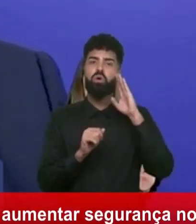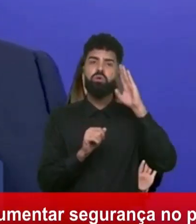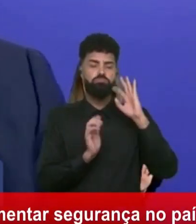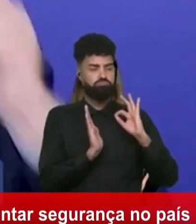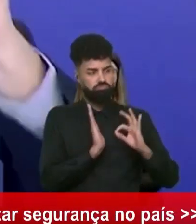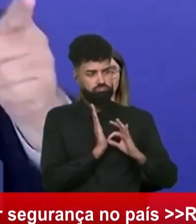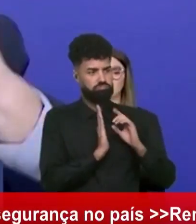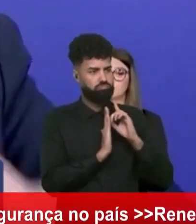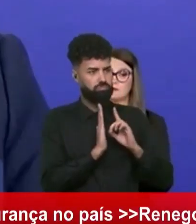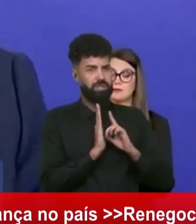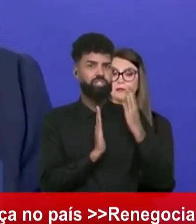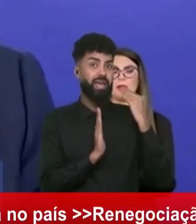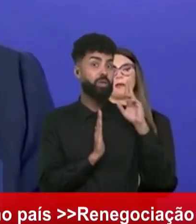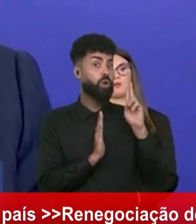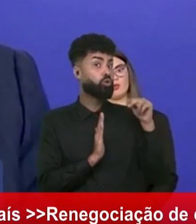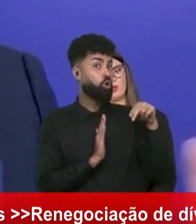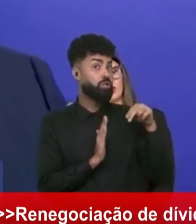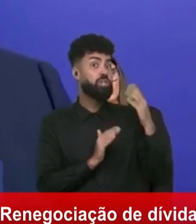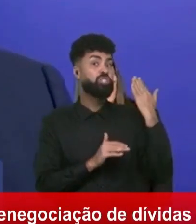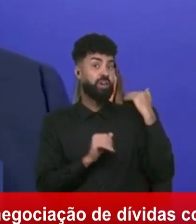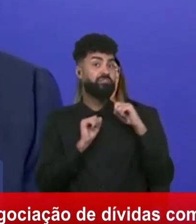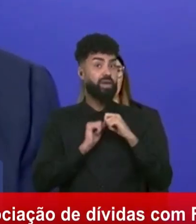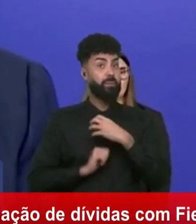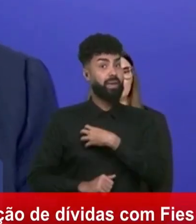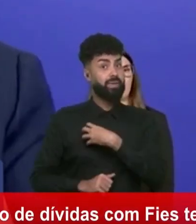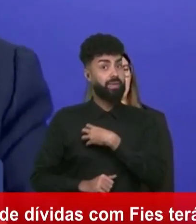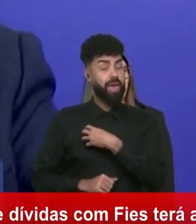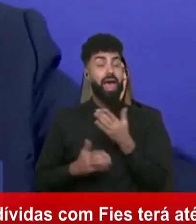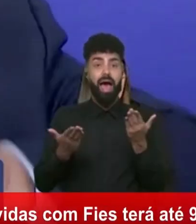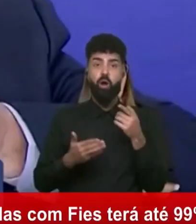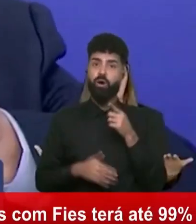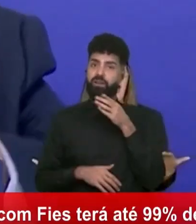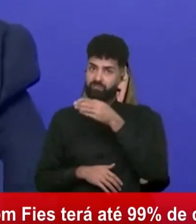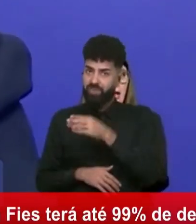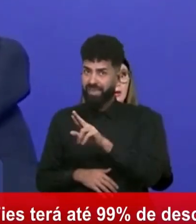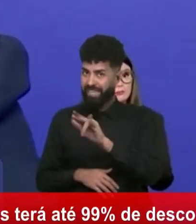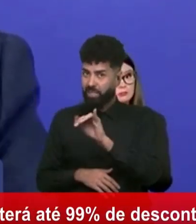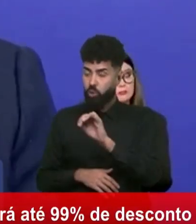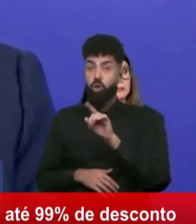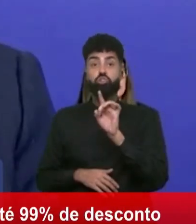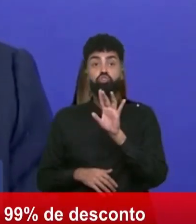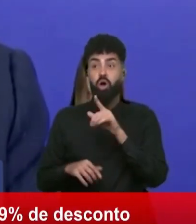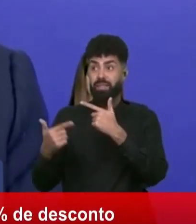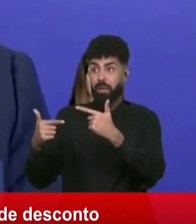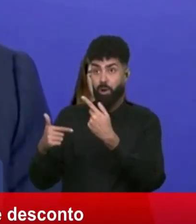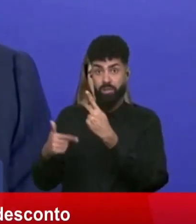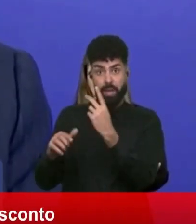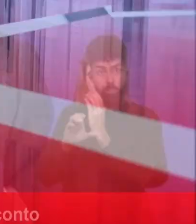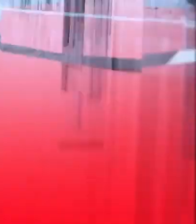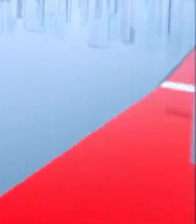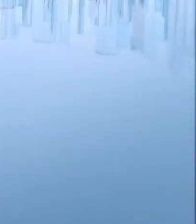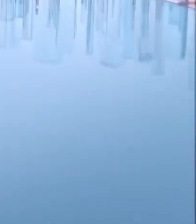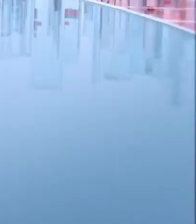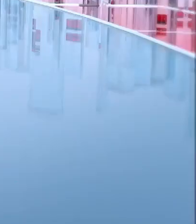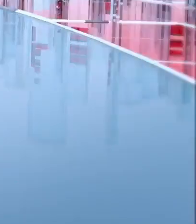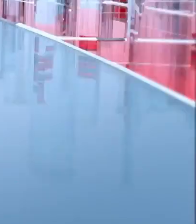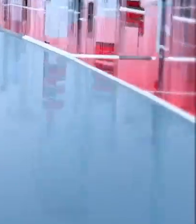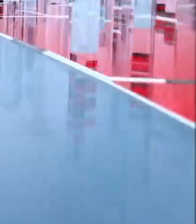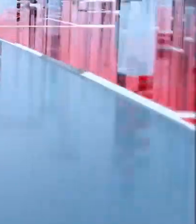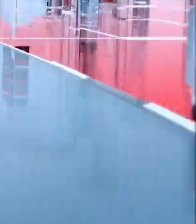no Rio Grande do Norte, fizemos na Bahia, agora estamos fazendo no Rio, é apoiar as polícias estaduais.